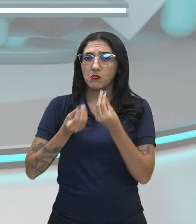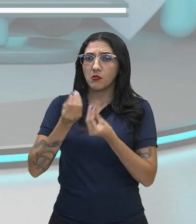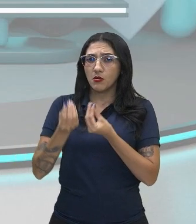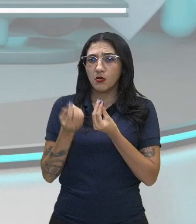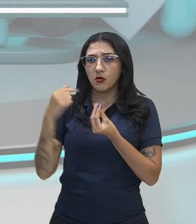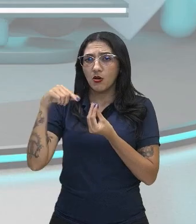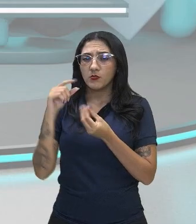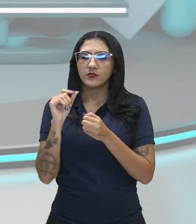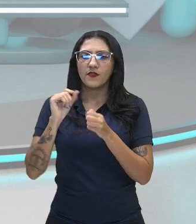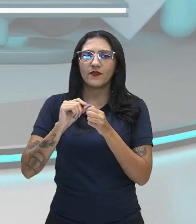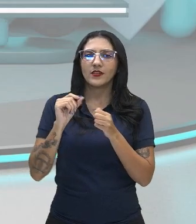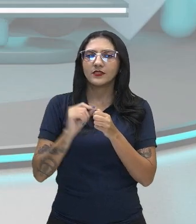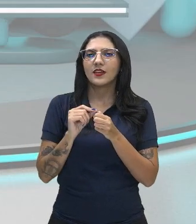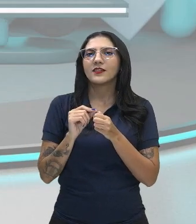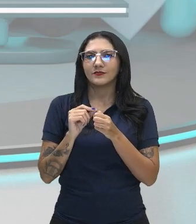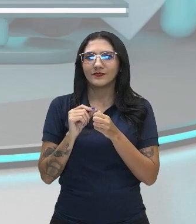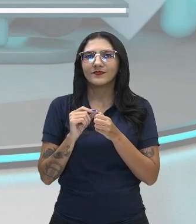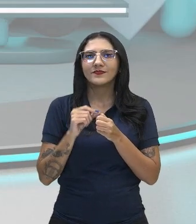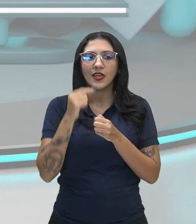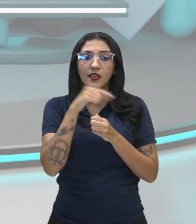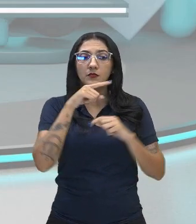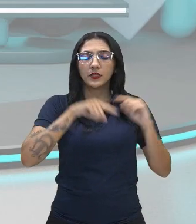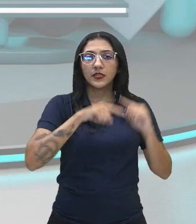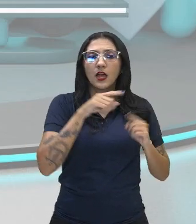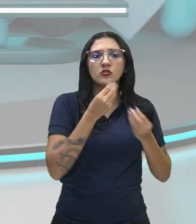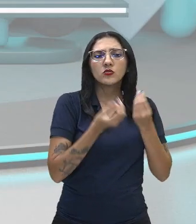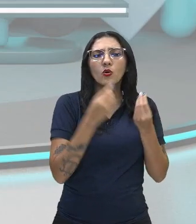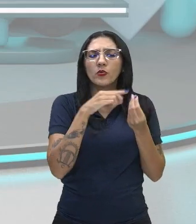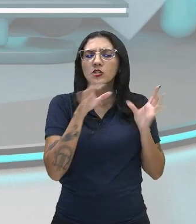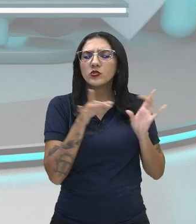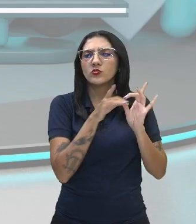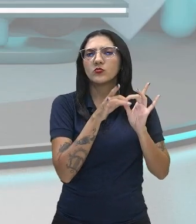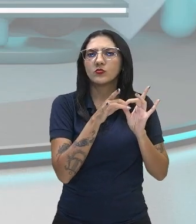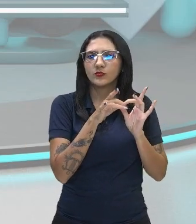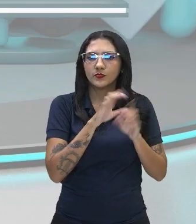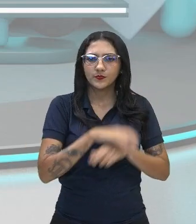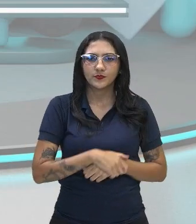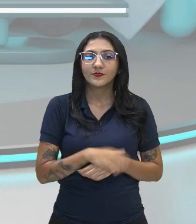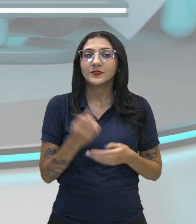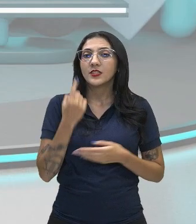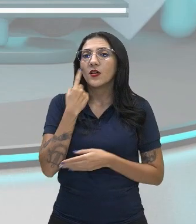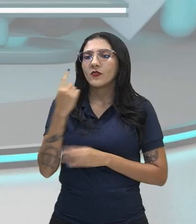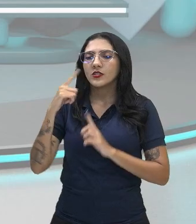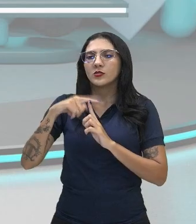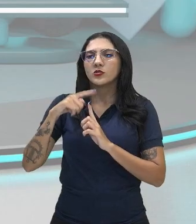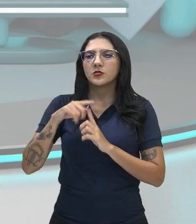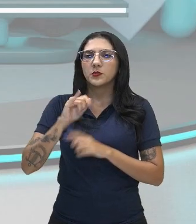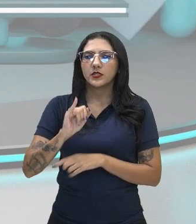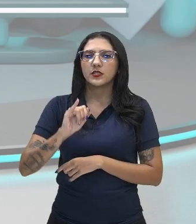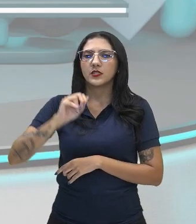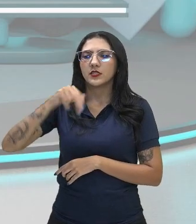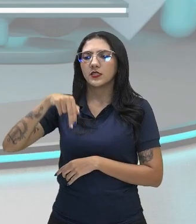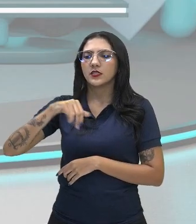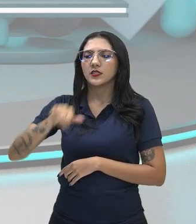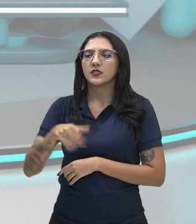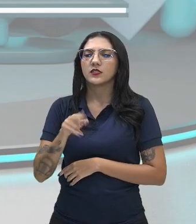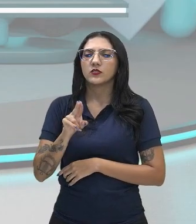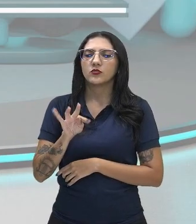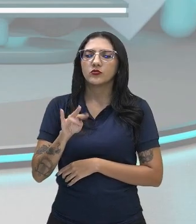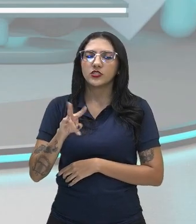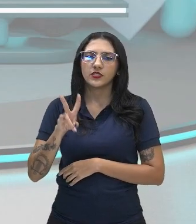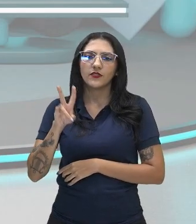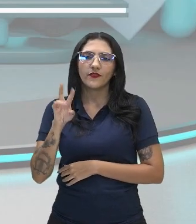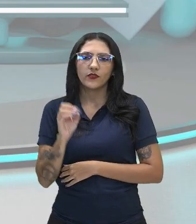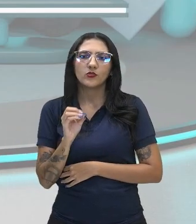como preparar esta receita. Então, aqui eu tenho a tipologia injuntiva, eu tenho o exemplo de